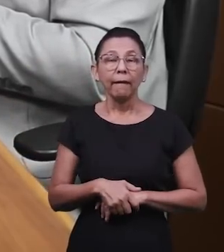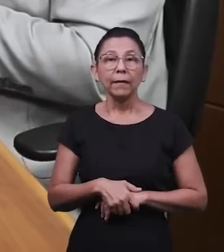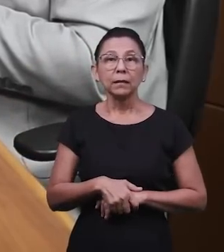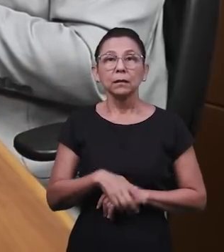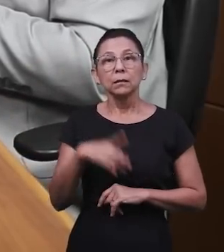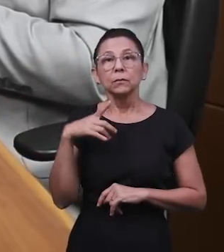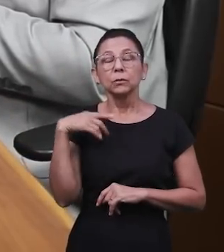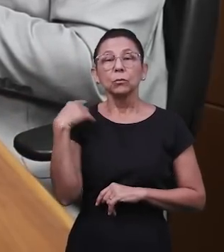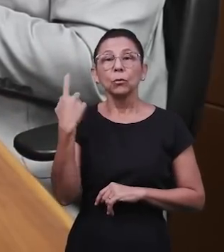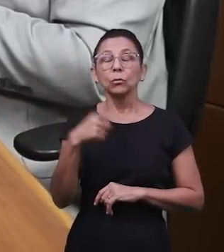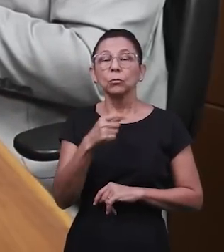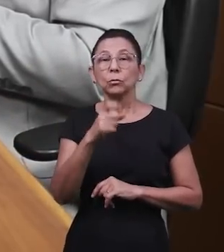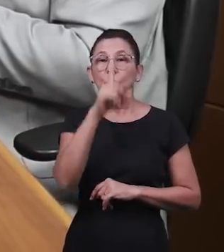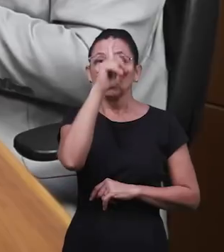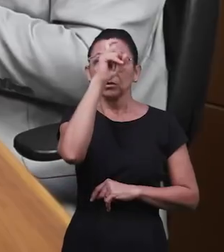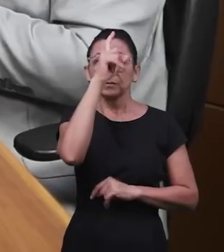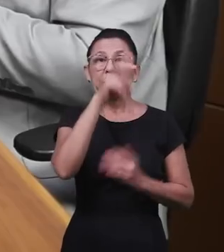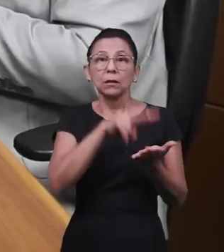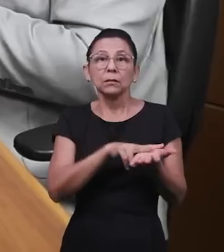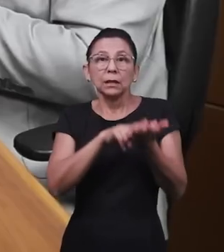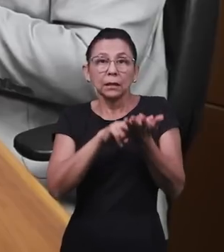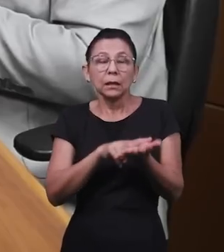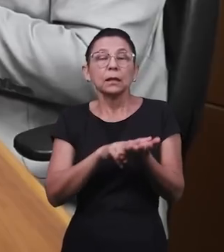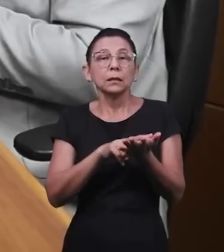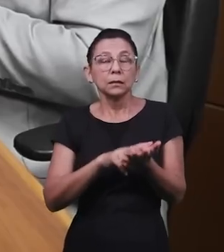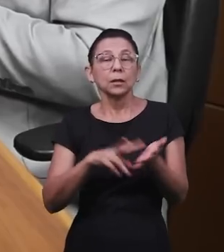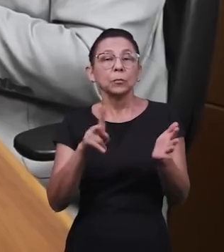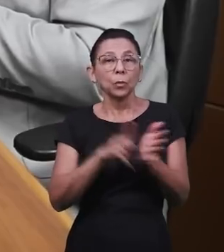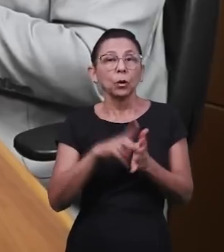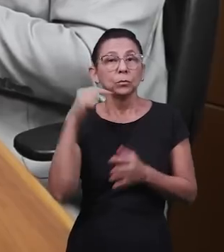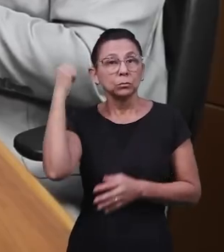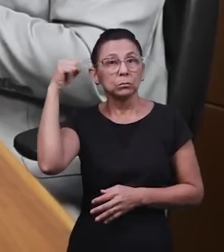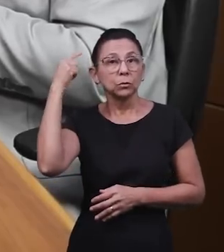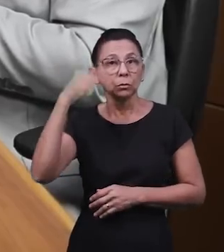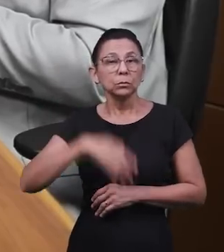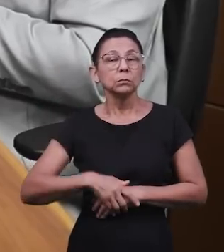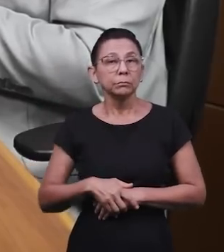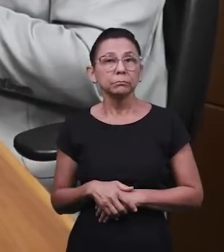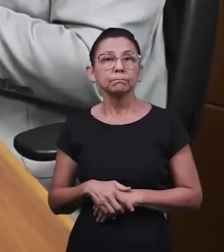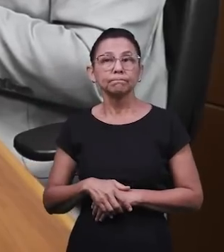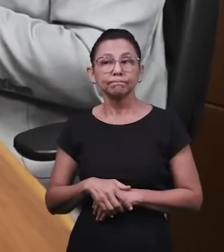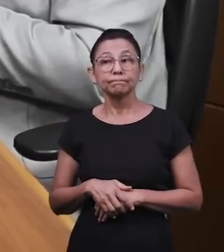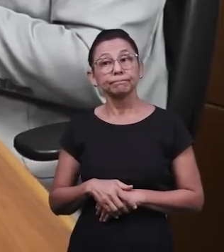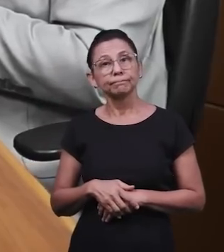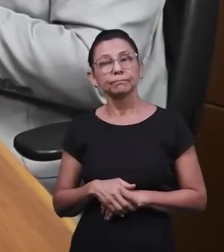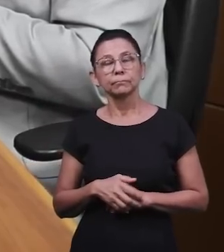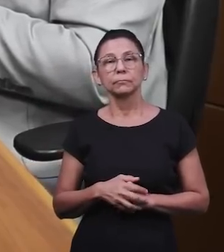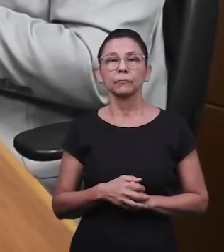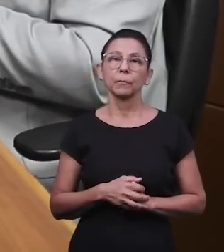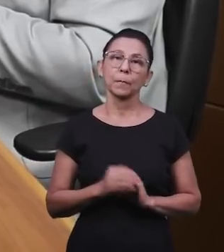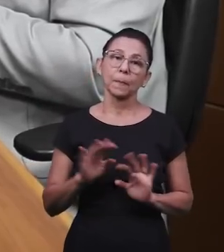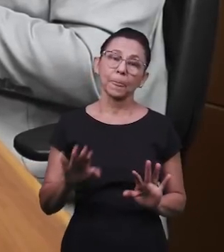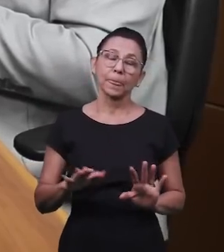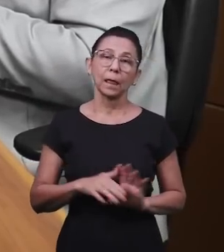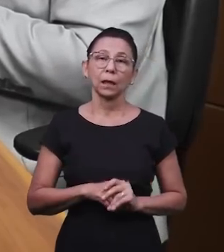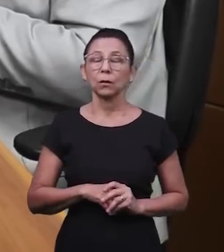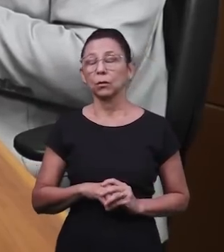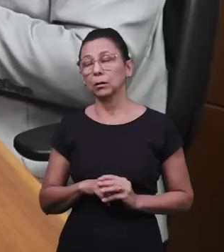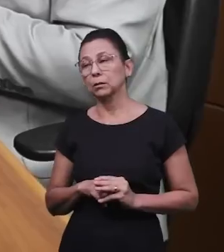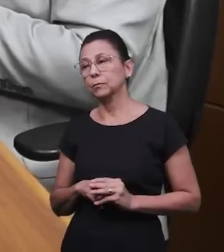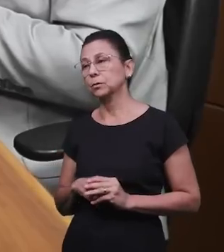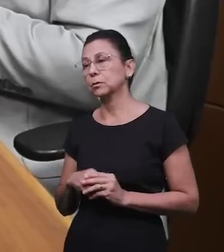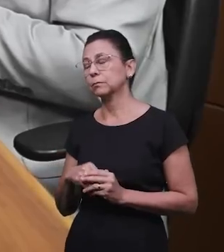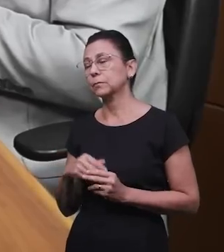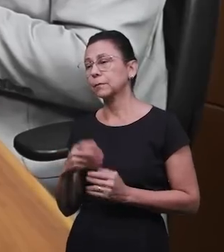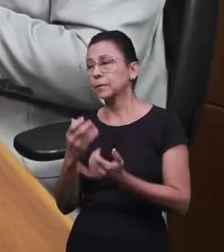pai dele, com a mãe, ou com o parente, ou com o irmão da igreja, uma coisa que ele fez que não podia ter feito. Oh, eu fiz isso aqui, te